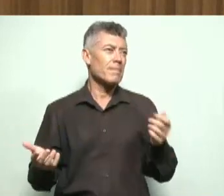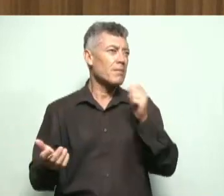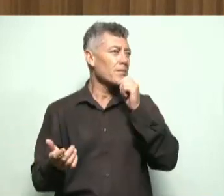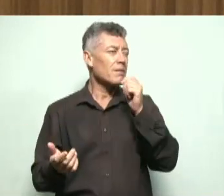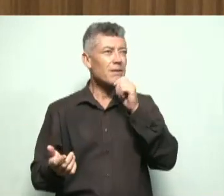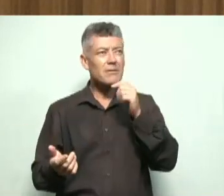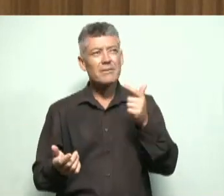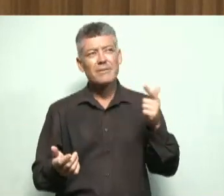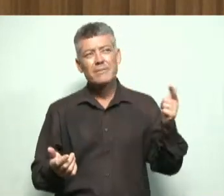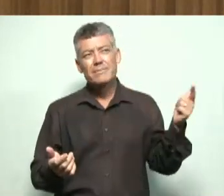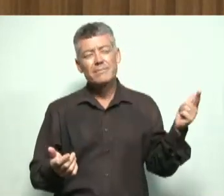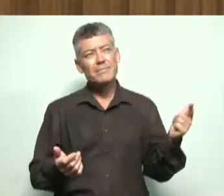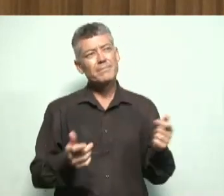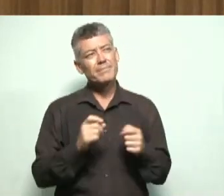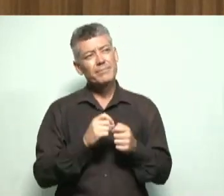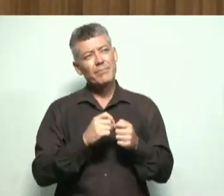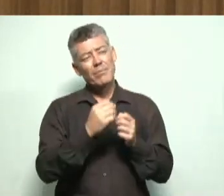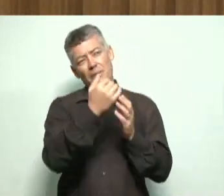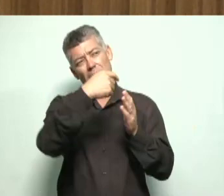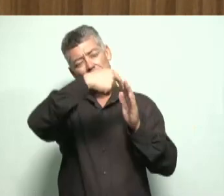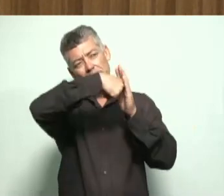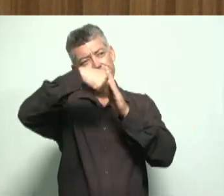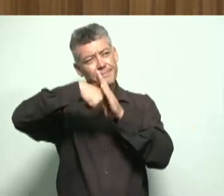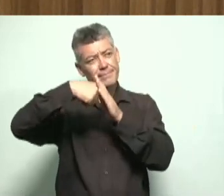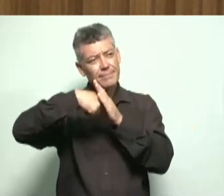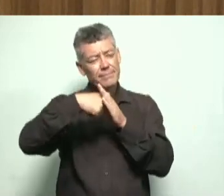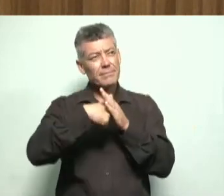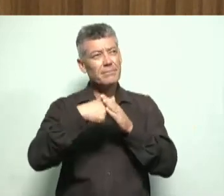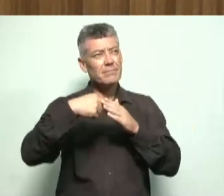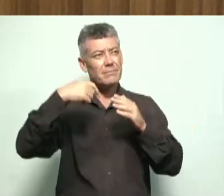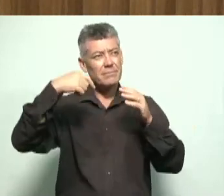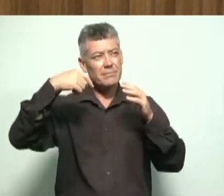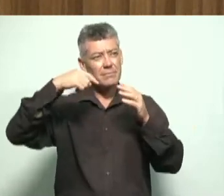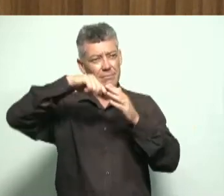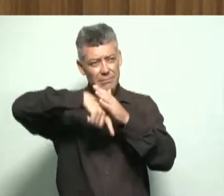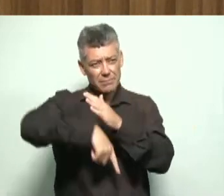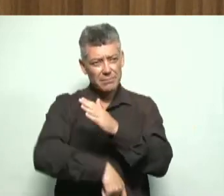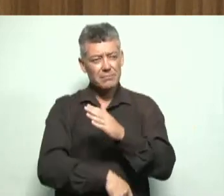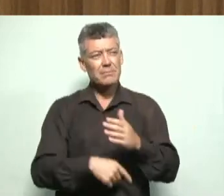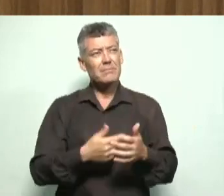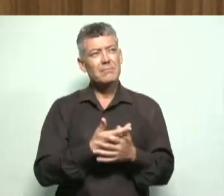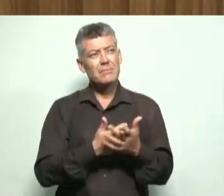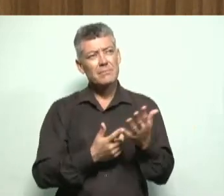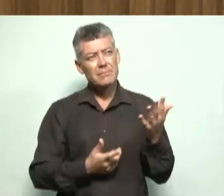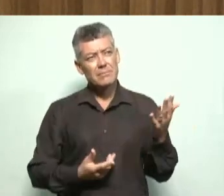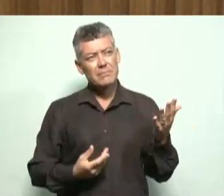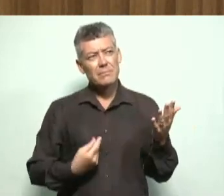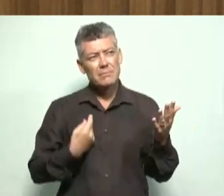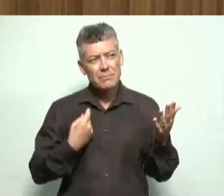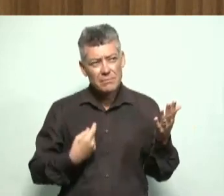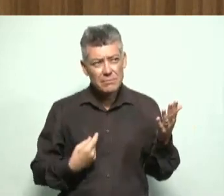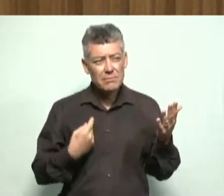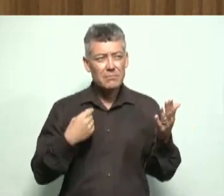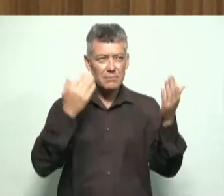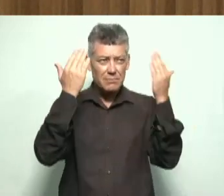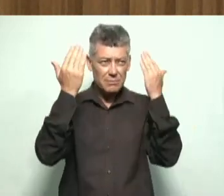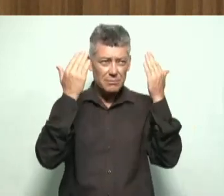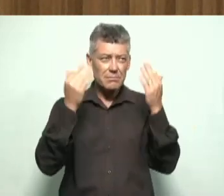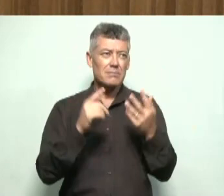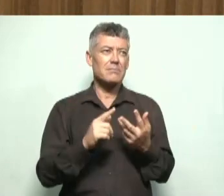condição, obviamente, de fazer um tratamento mais prolongado. Então, se nós tivermos essa central de qualidade de vida com nutricionistas,